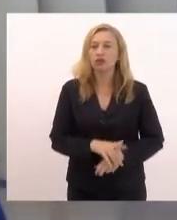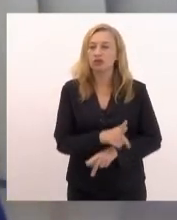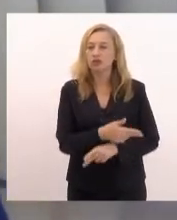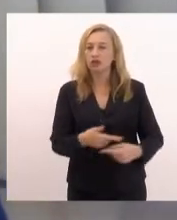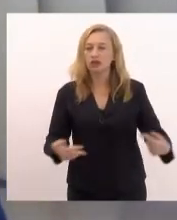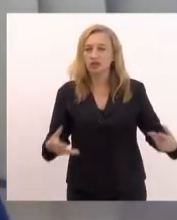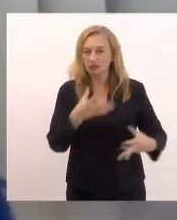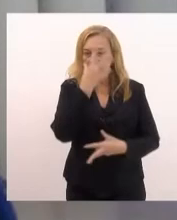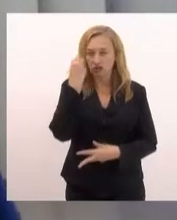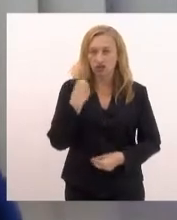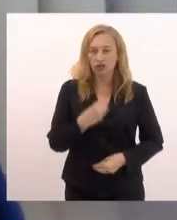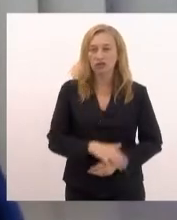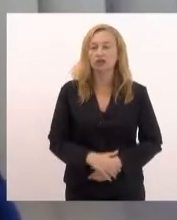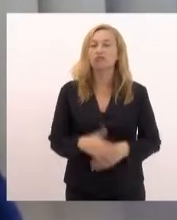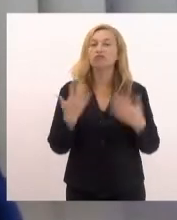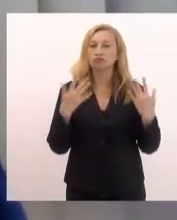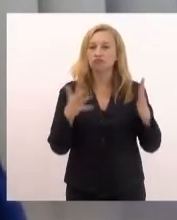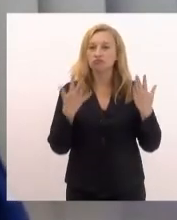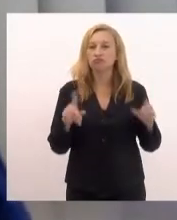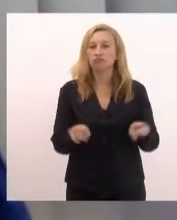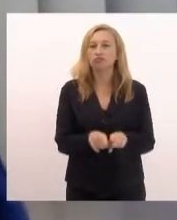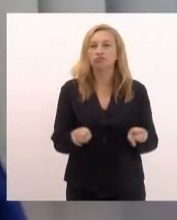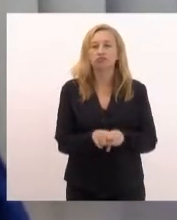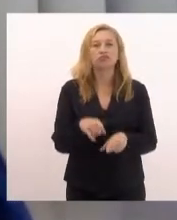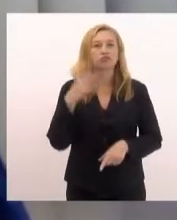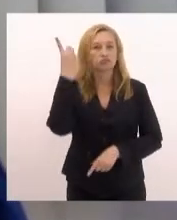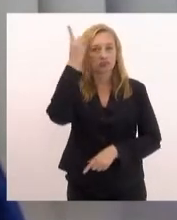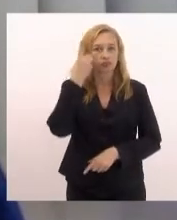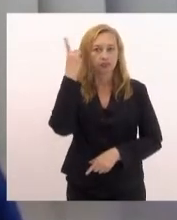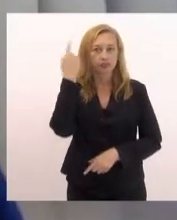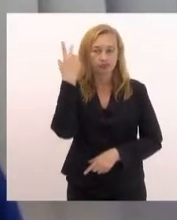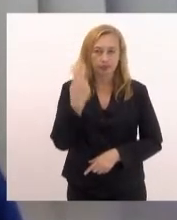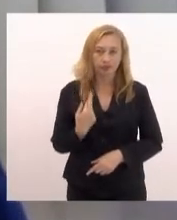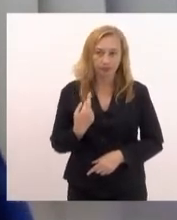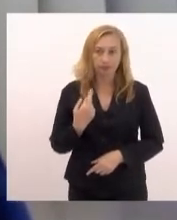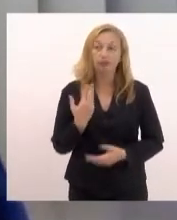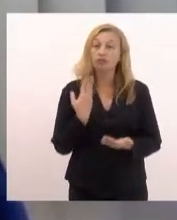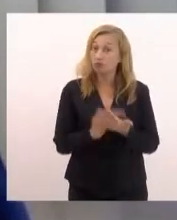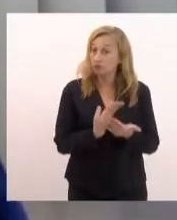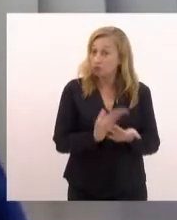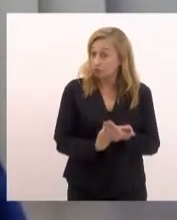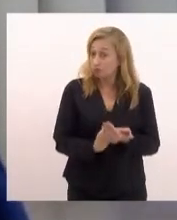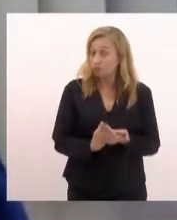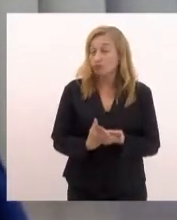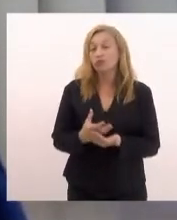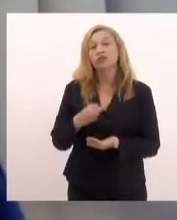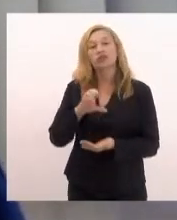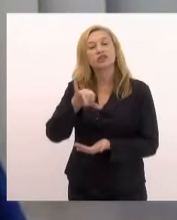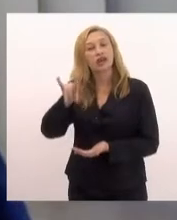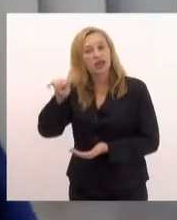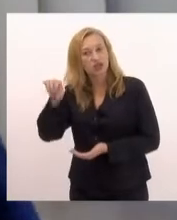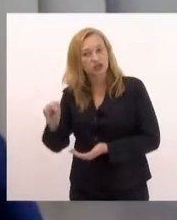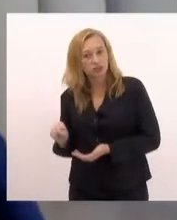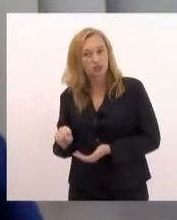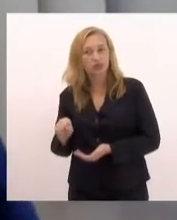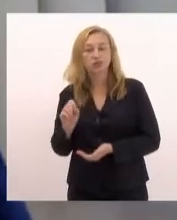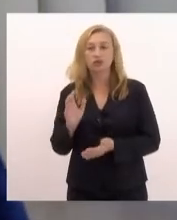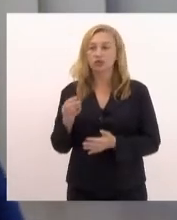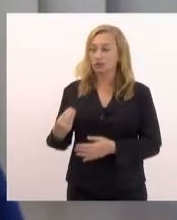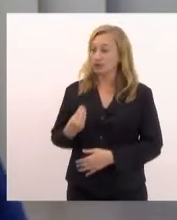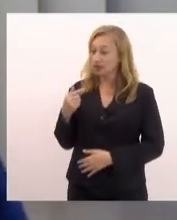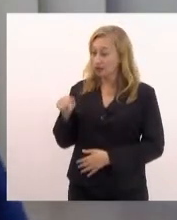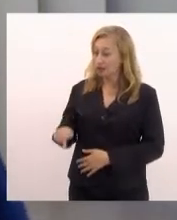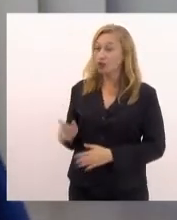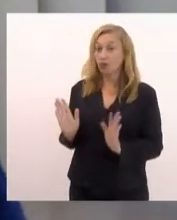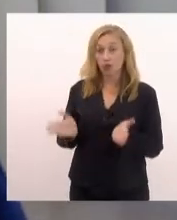apagada. Quero parabenizar também a deputada Renata Souza, que estudou no SEAGE, né? Que ela hoje está aqui,